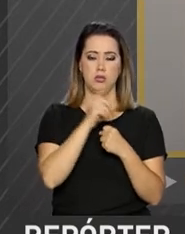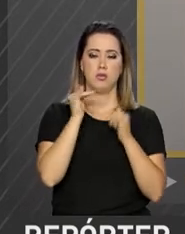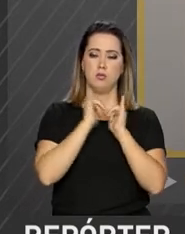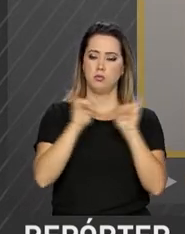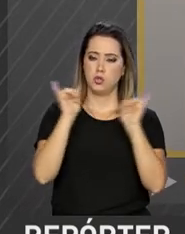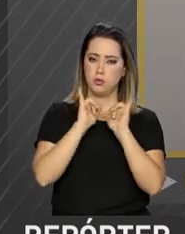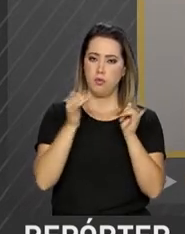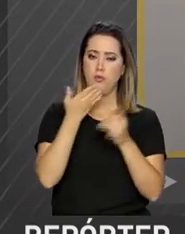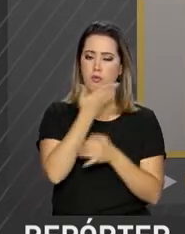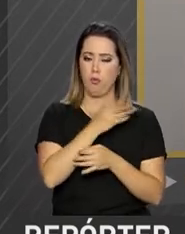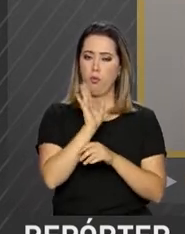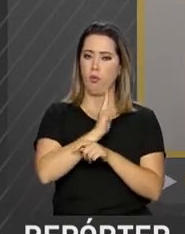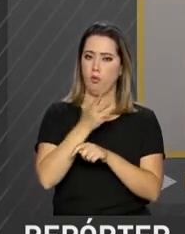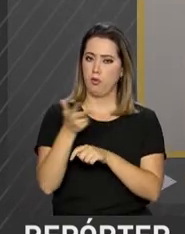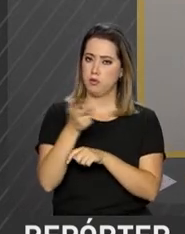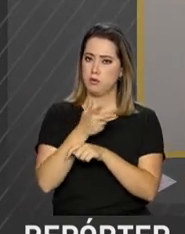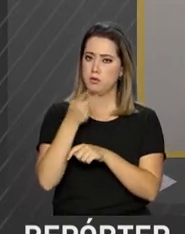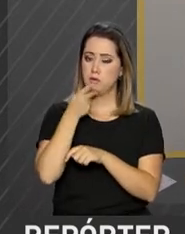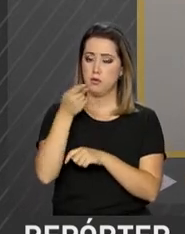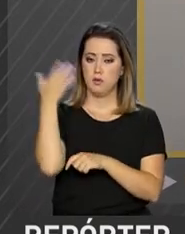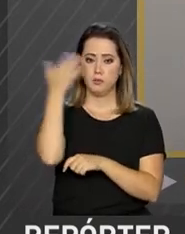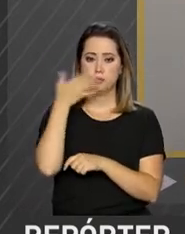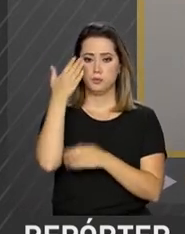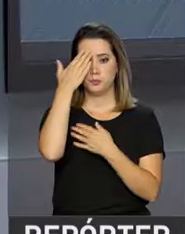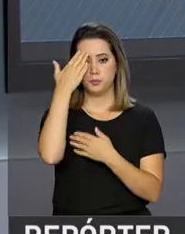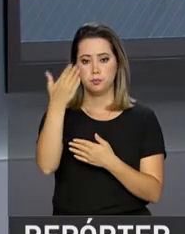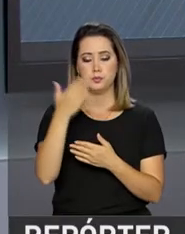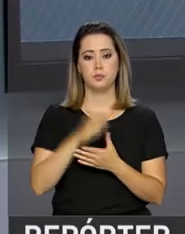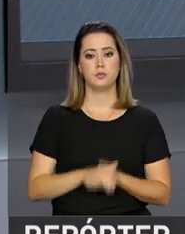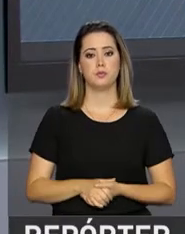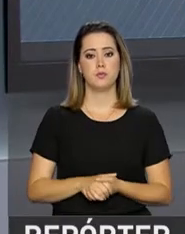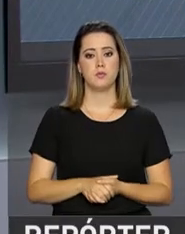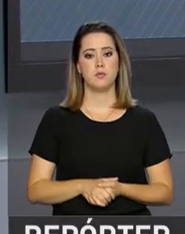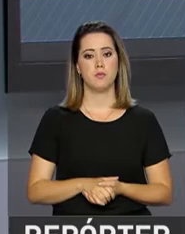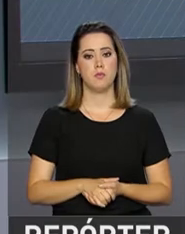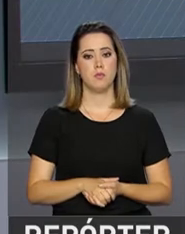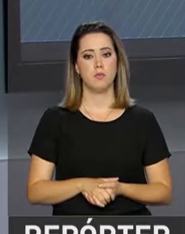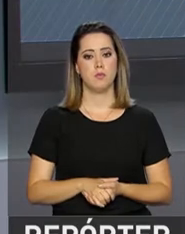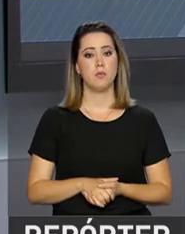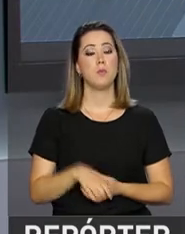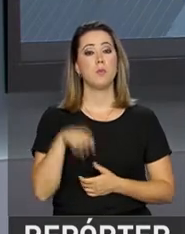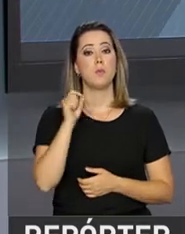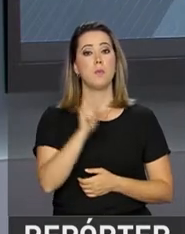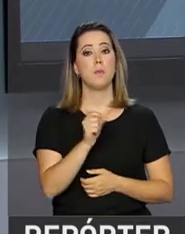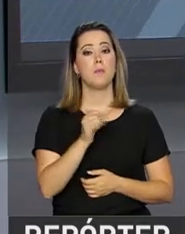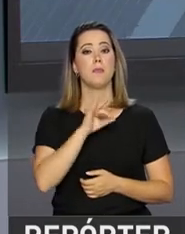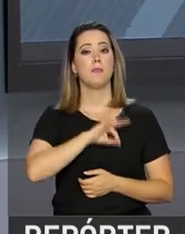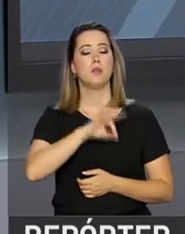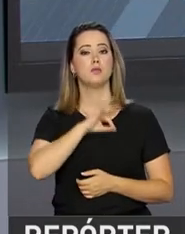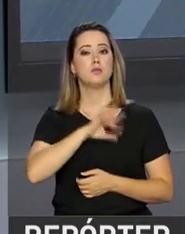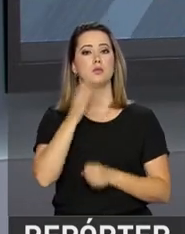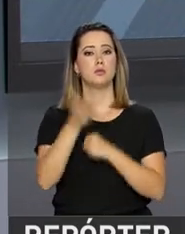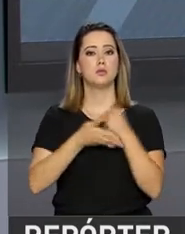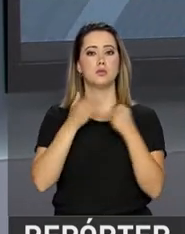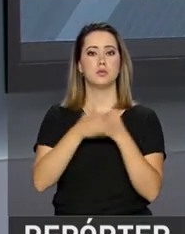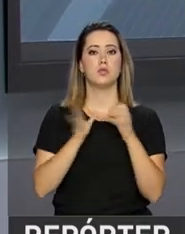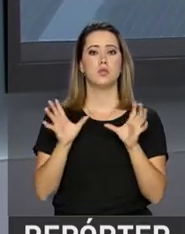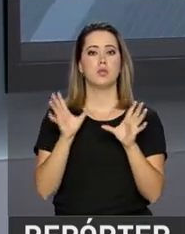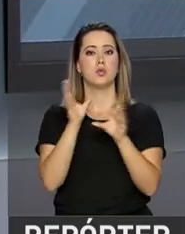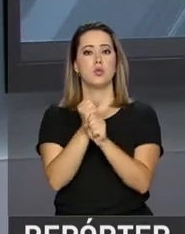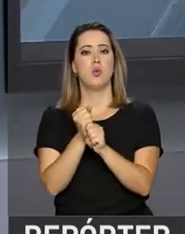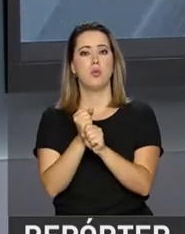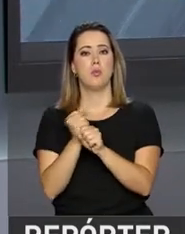a respeito do que realmente está acontecendo. Muito obrigado. O reajuste do salário mínimo é feito com uma fórmula que soma